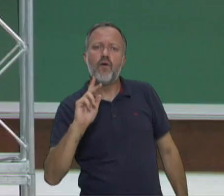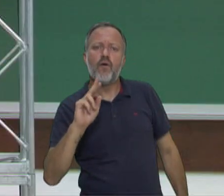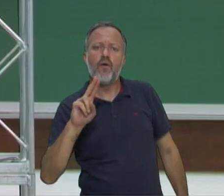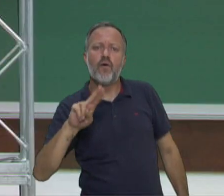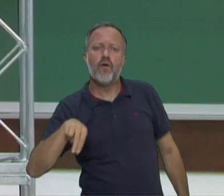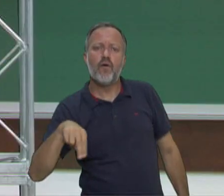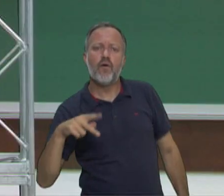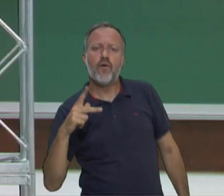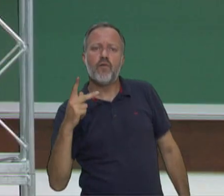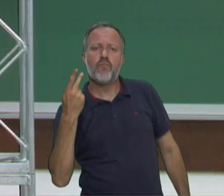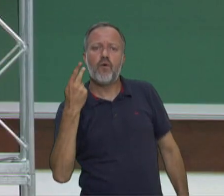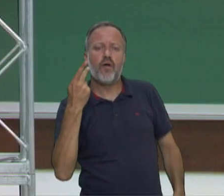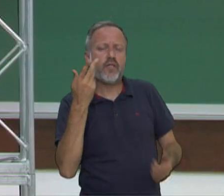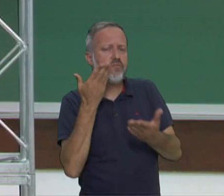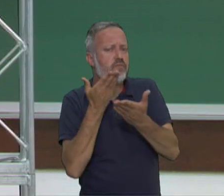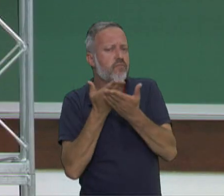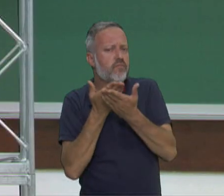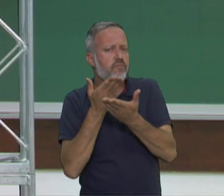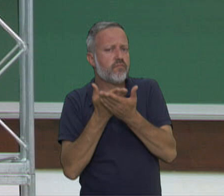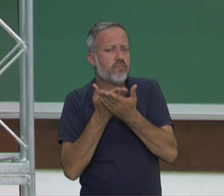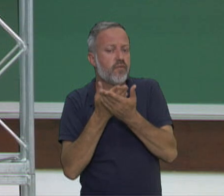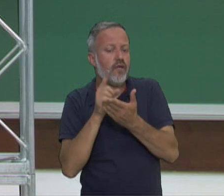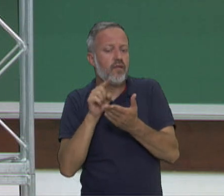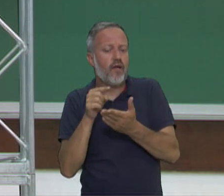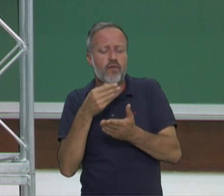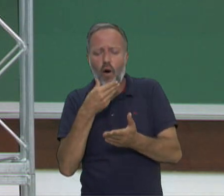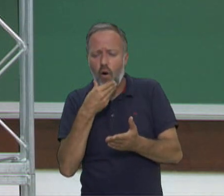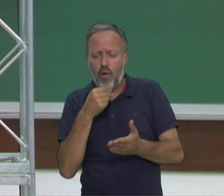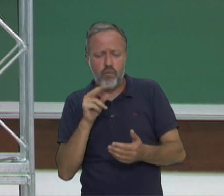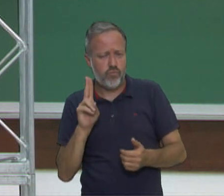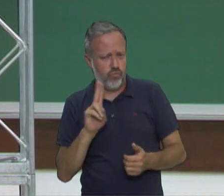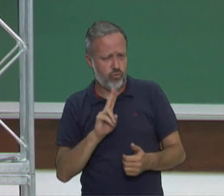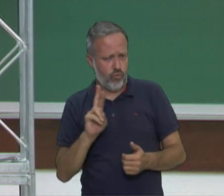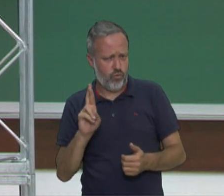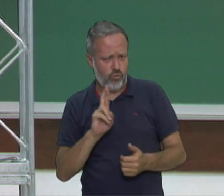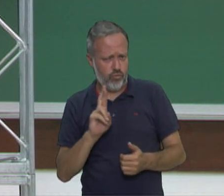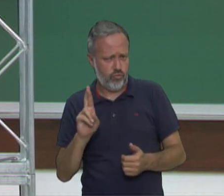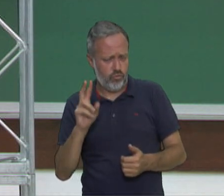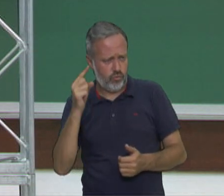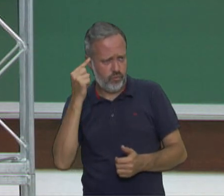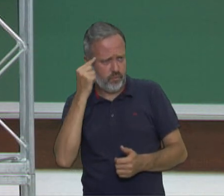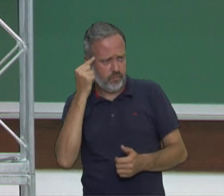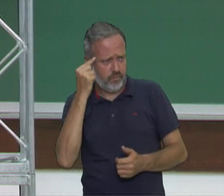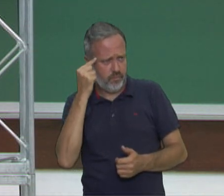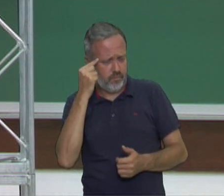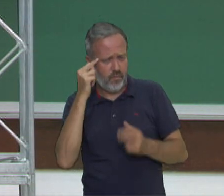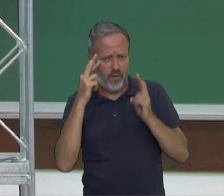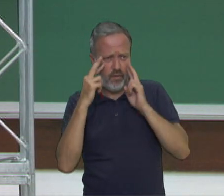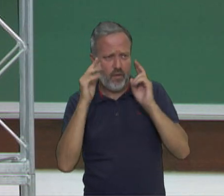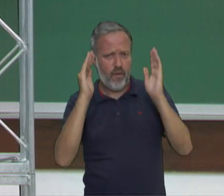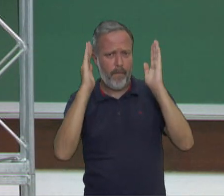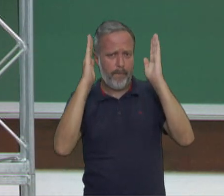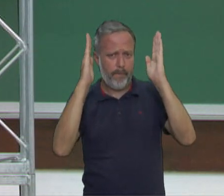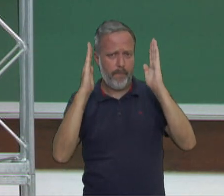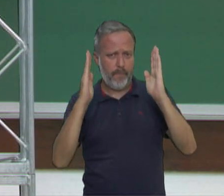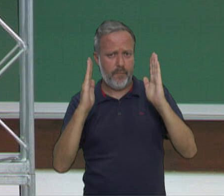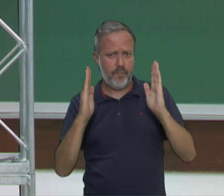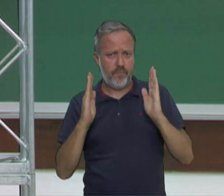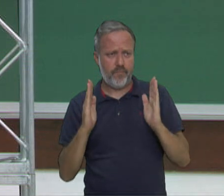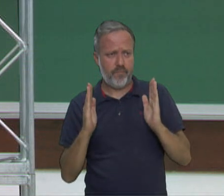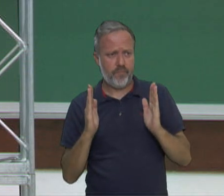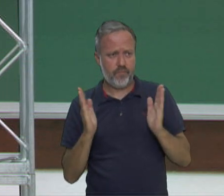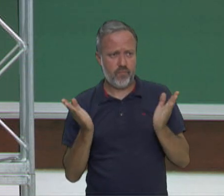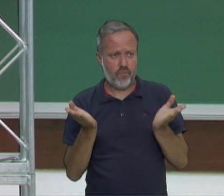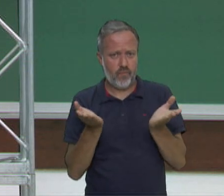comunicavam muito. Então esse russo foi muito prodigioso na hora de criar isso. E assim vai todas as camadas. Aí o que eu falei para